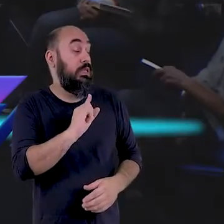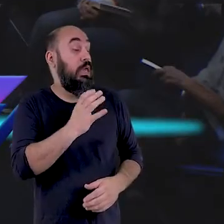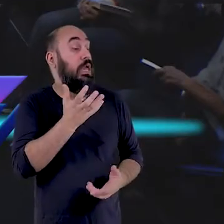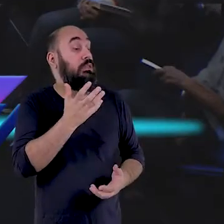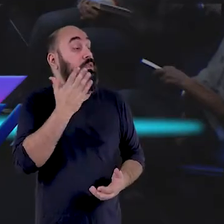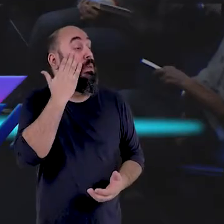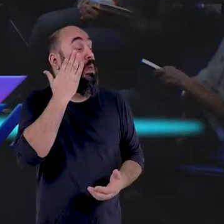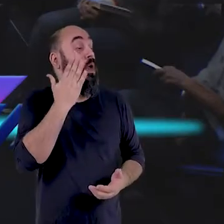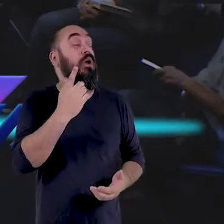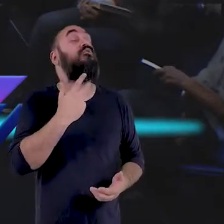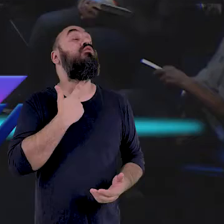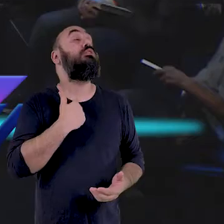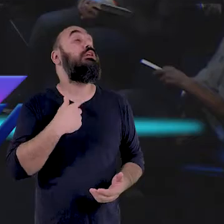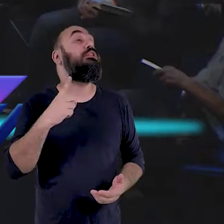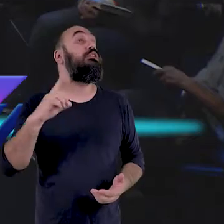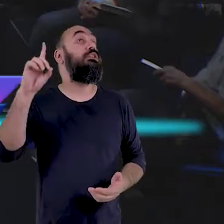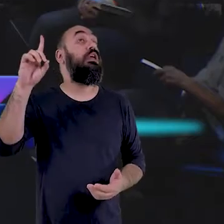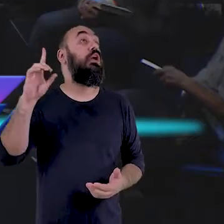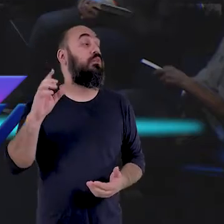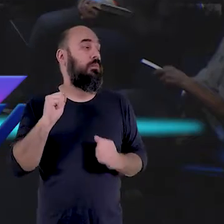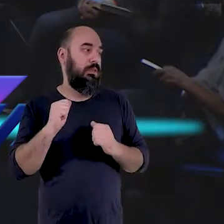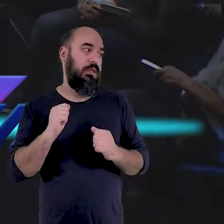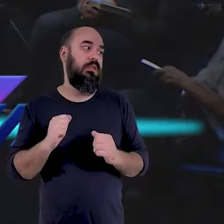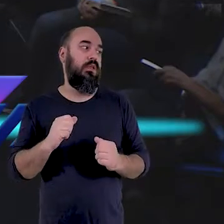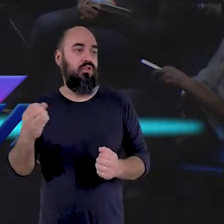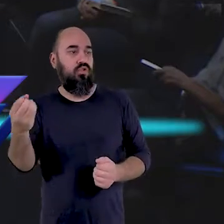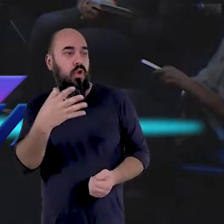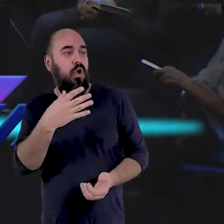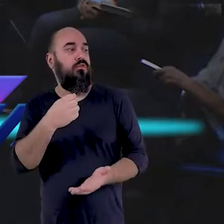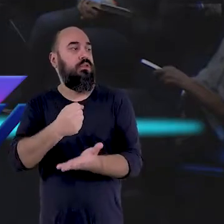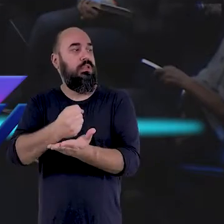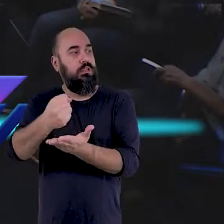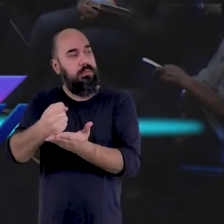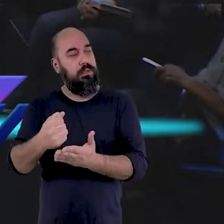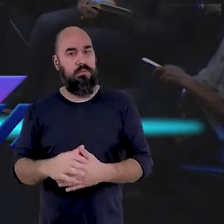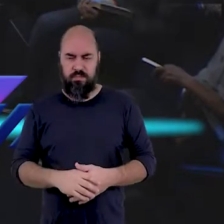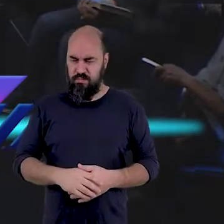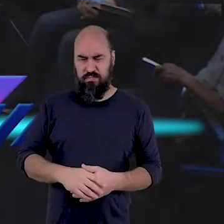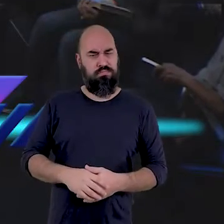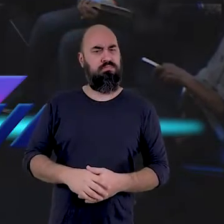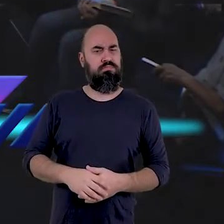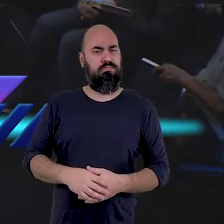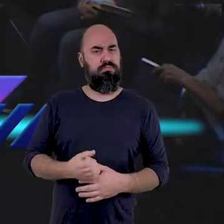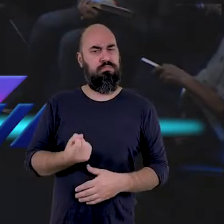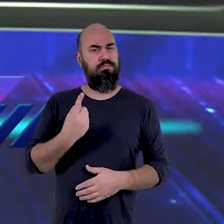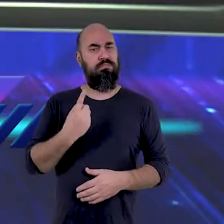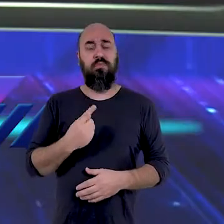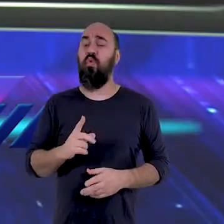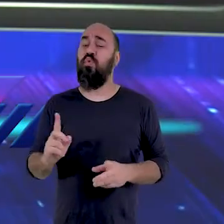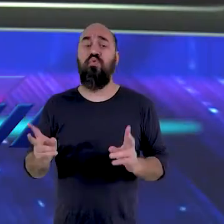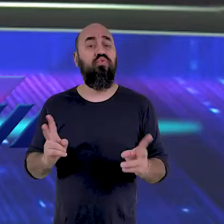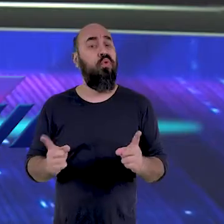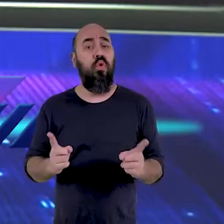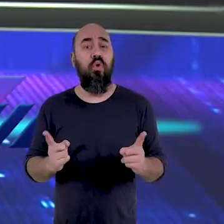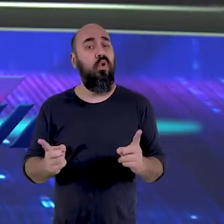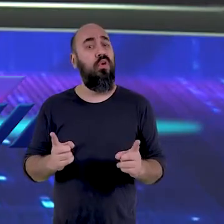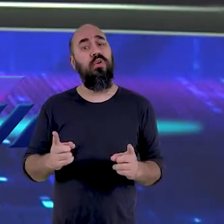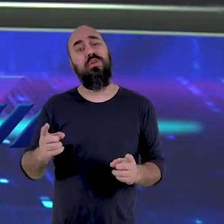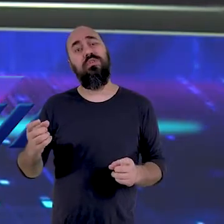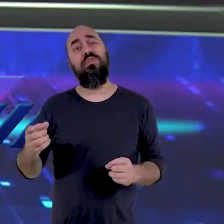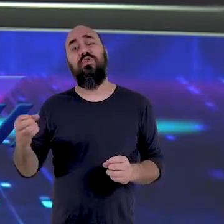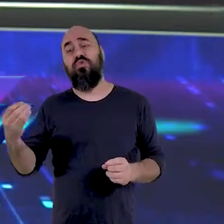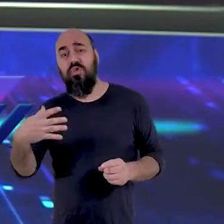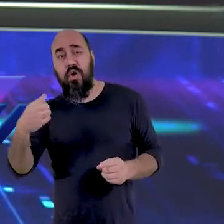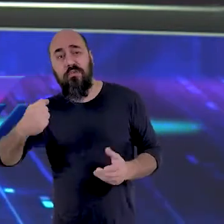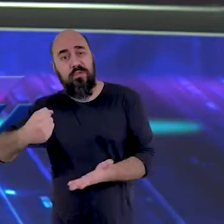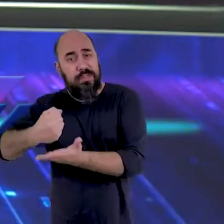tem que ir no Novo Testamento. Mas não é isso que a Bíblia nos diz. O Antigo e o Novo Testamento são importantes. Nós olhamos a Bíblia como